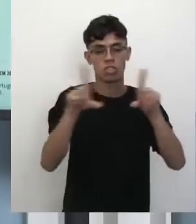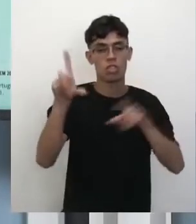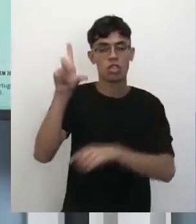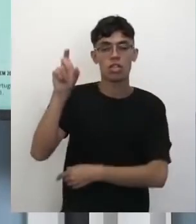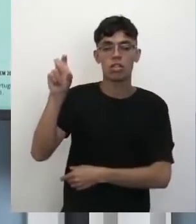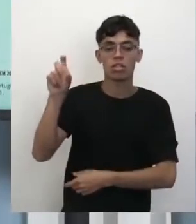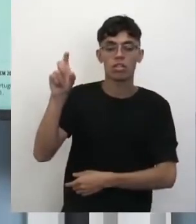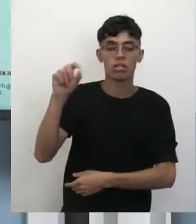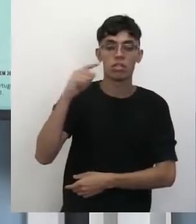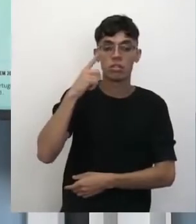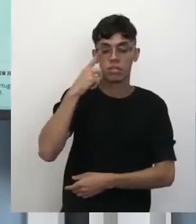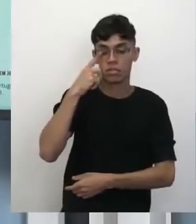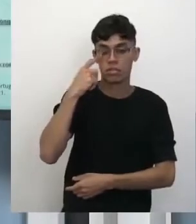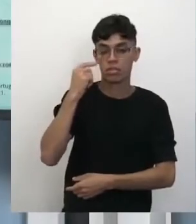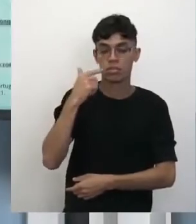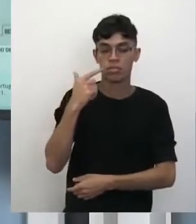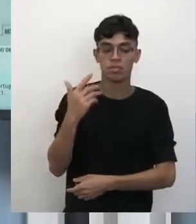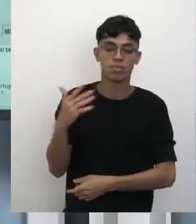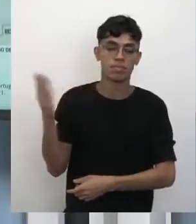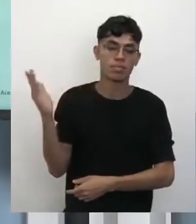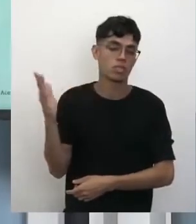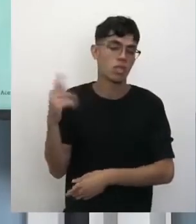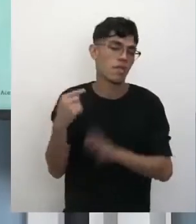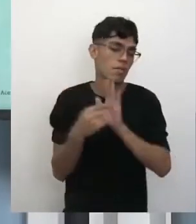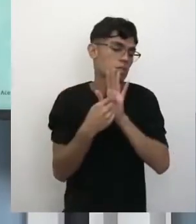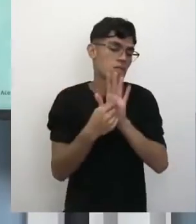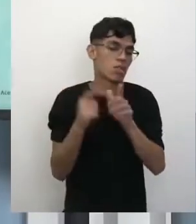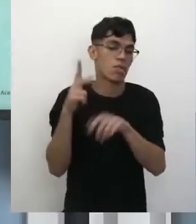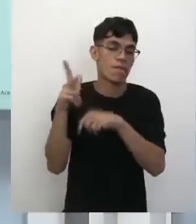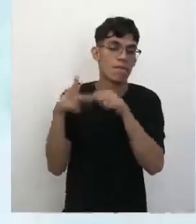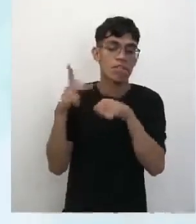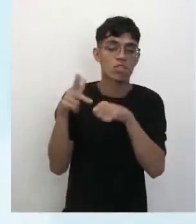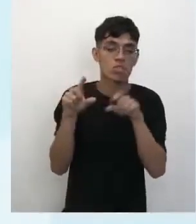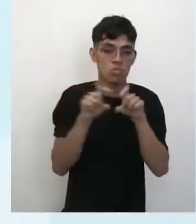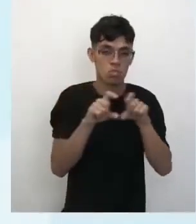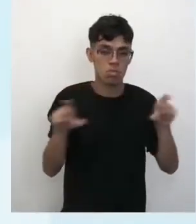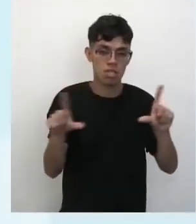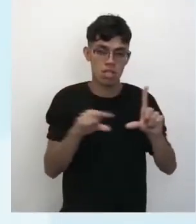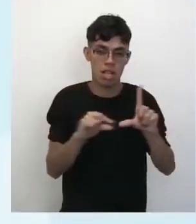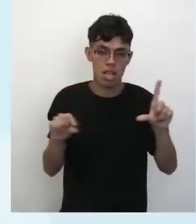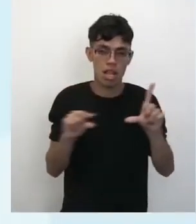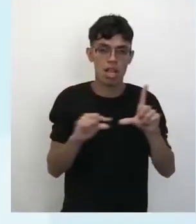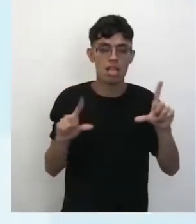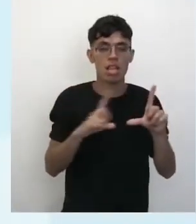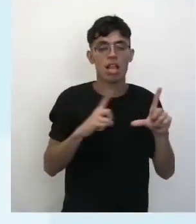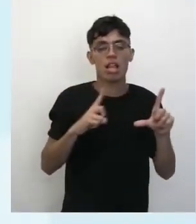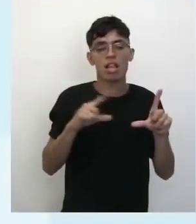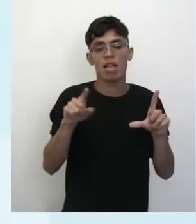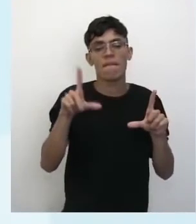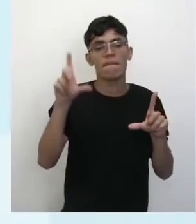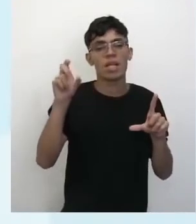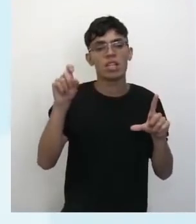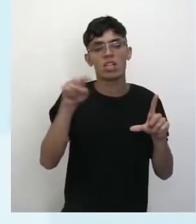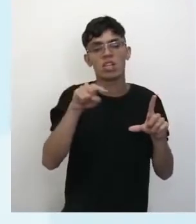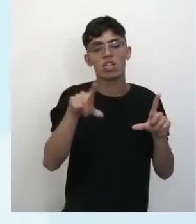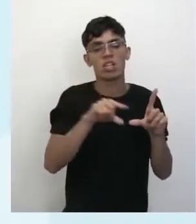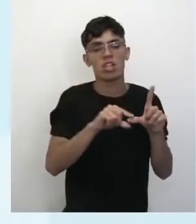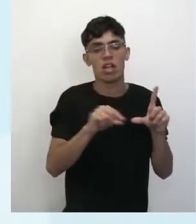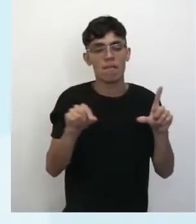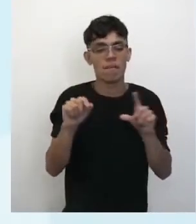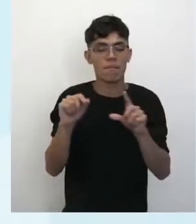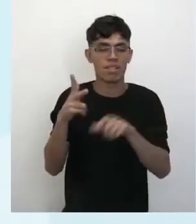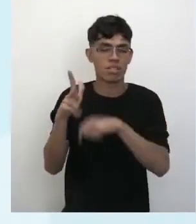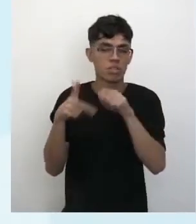tela do vídeo da Acnu, nós vamos passar o vídeo, é um vídeo legendado para isso, né? Printe a tela, tem esse vídeo legal,